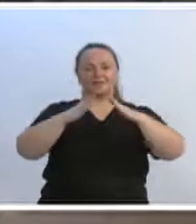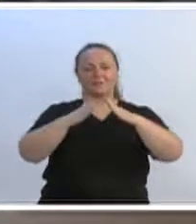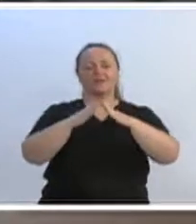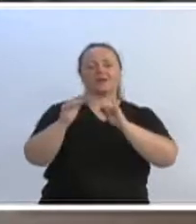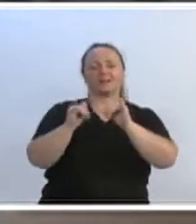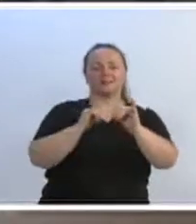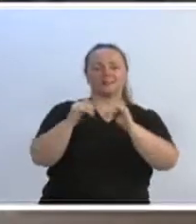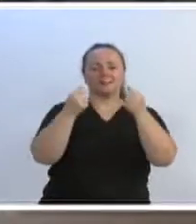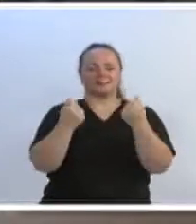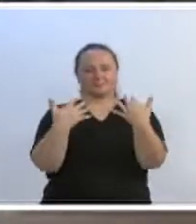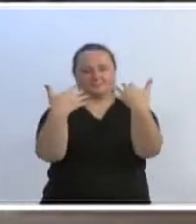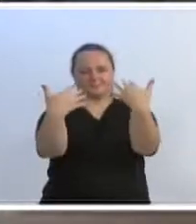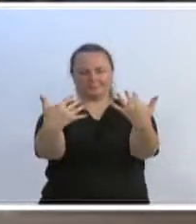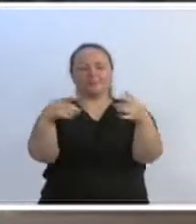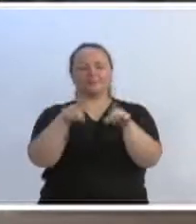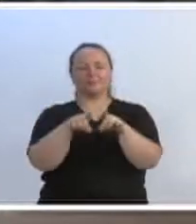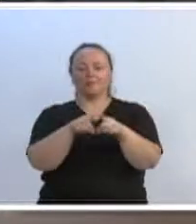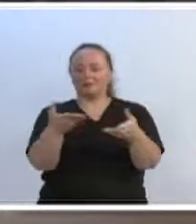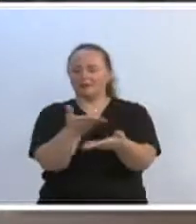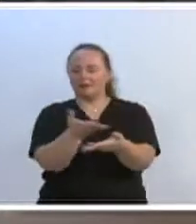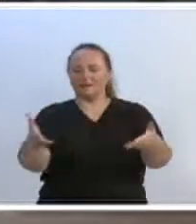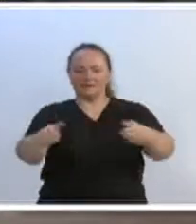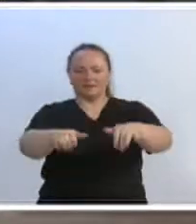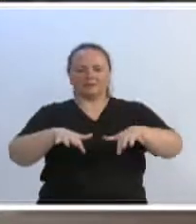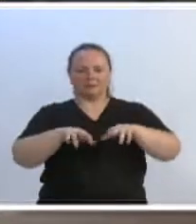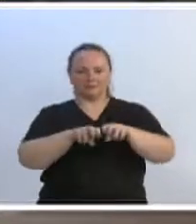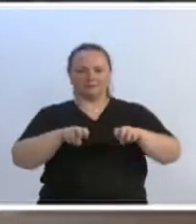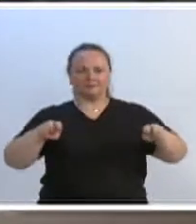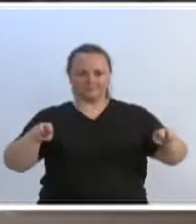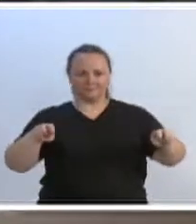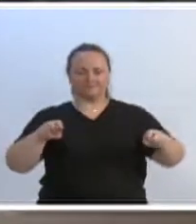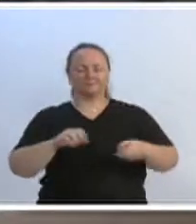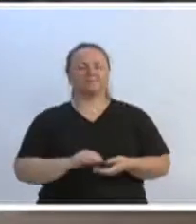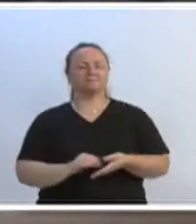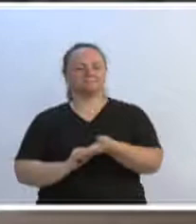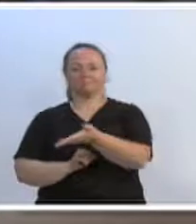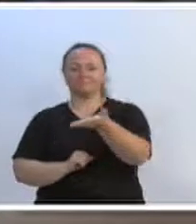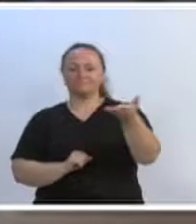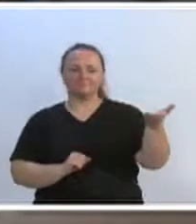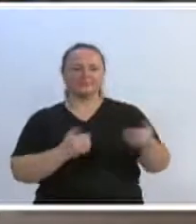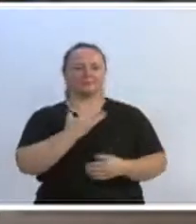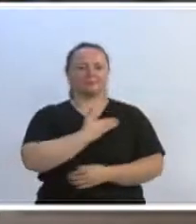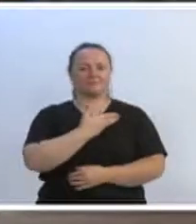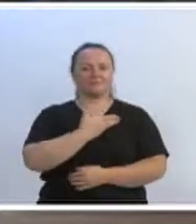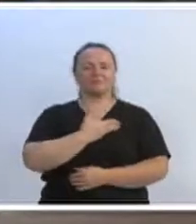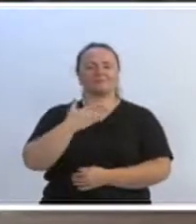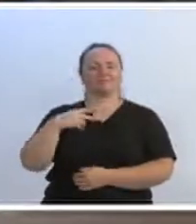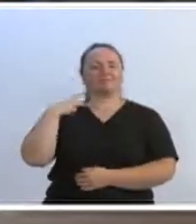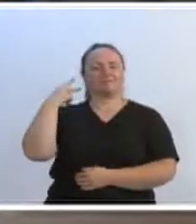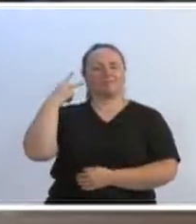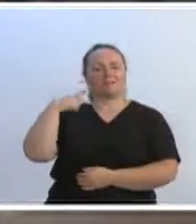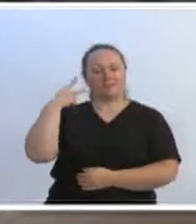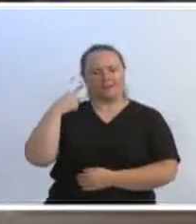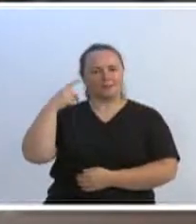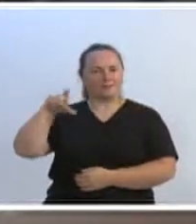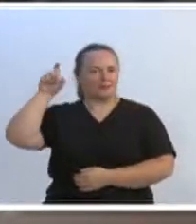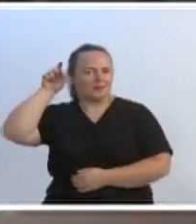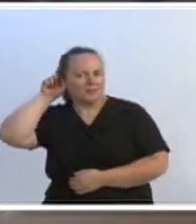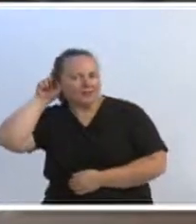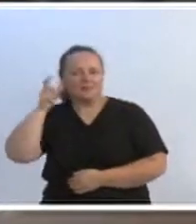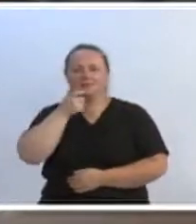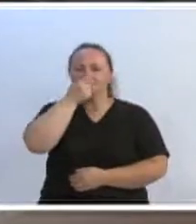para mim, é um grande prazer e uma grande honra poder participar deste momento da cidade de Blumenau